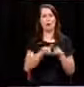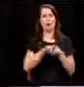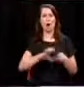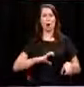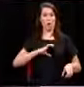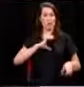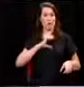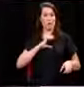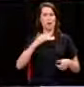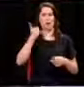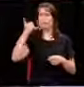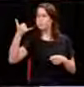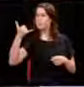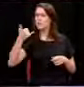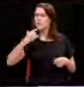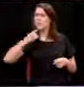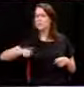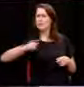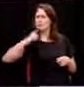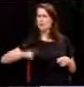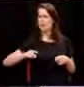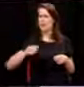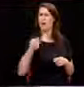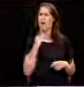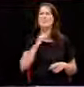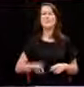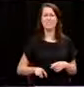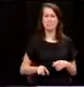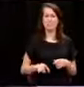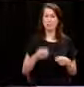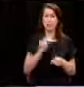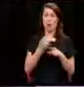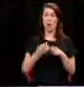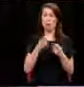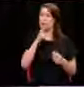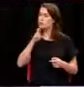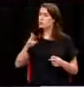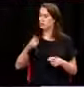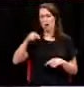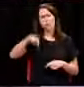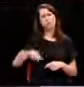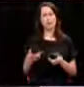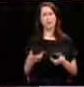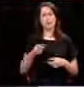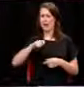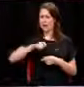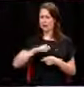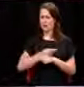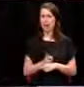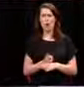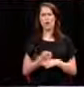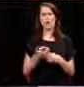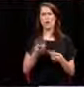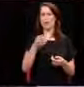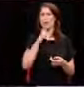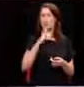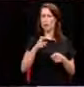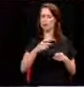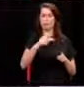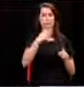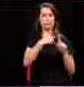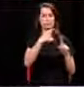ligam uma vez e ligam a segunda, porque de facto têm resposta, e têm resposta num tempo acertado. E uma resposta positiva, com